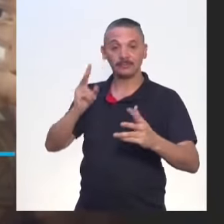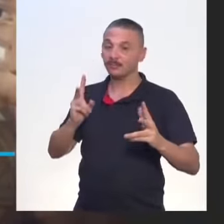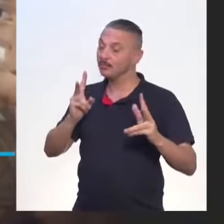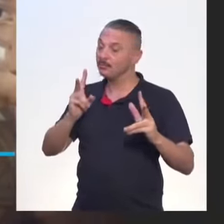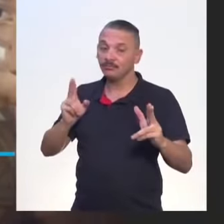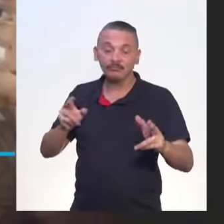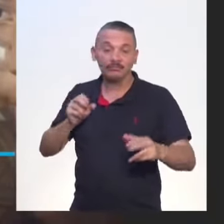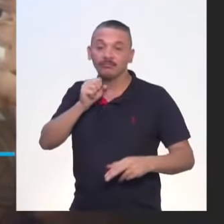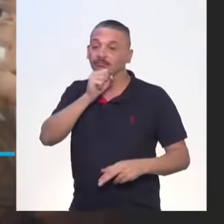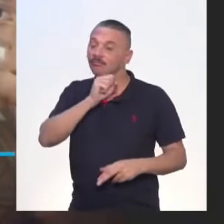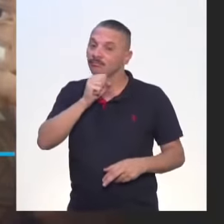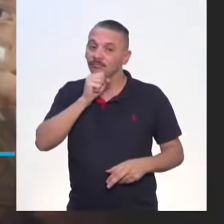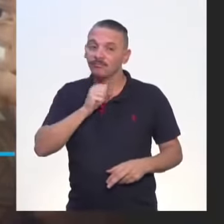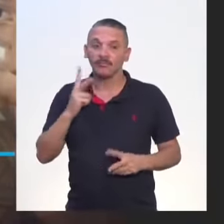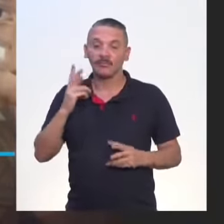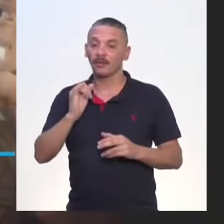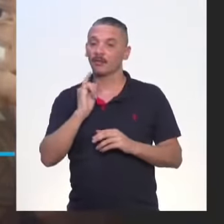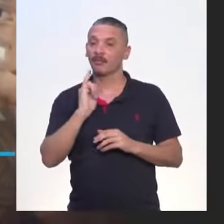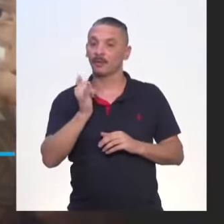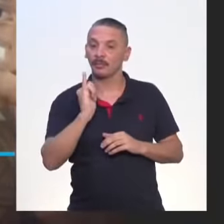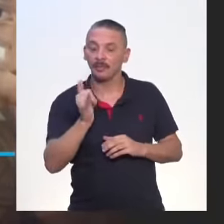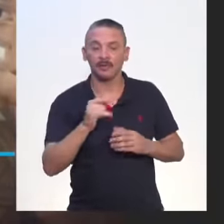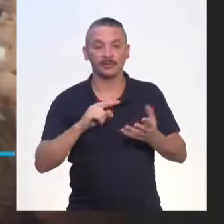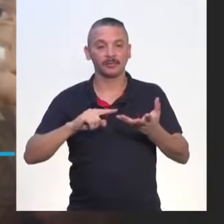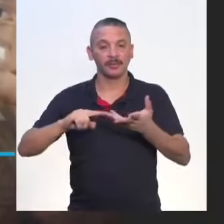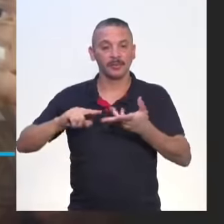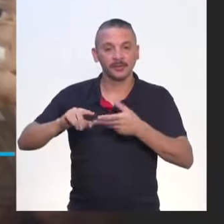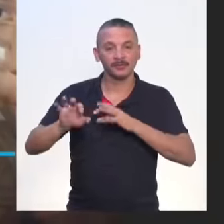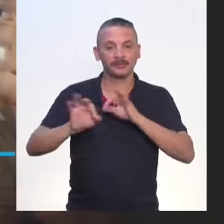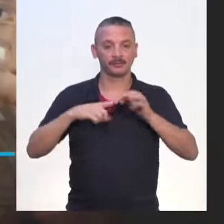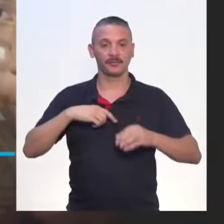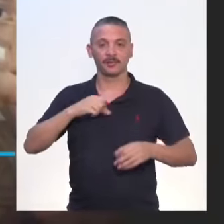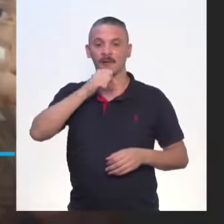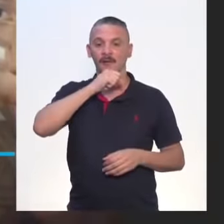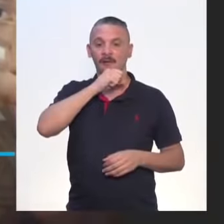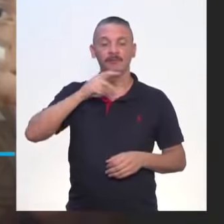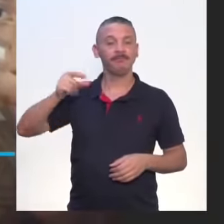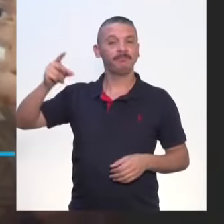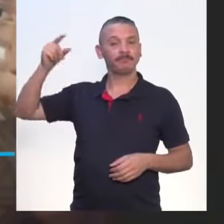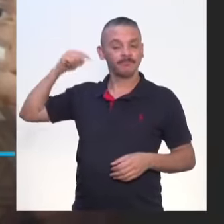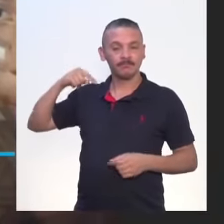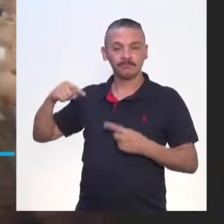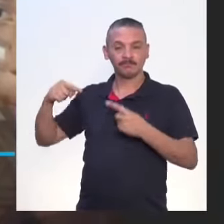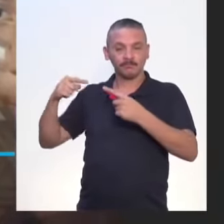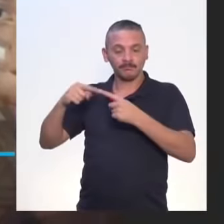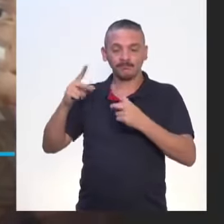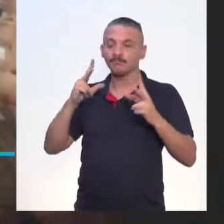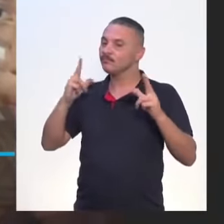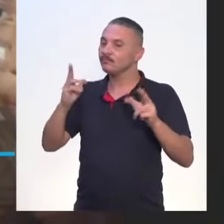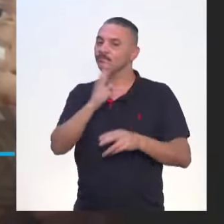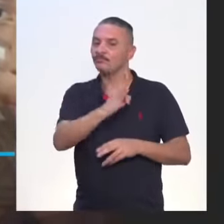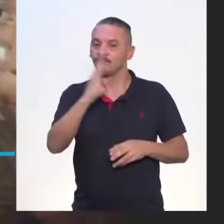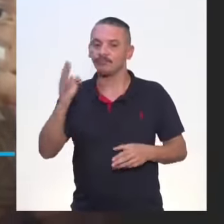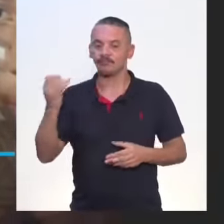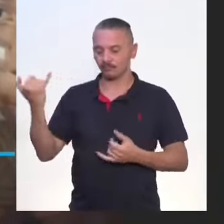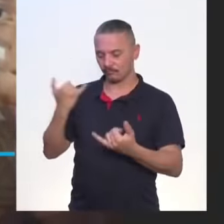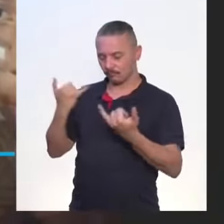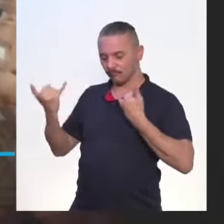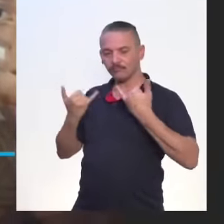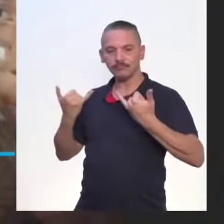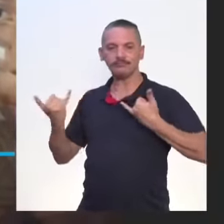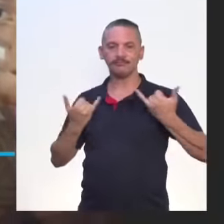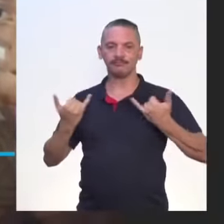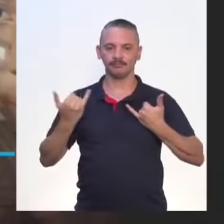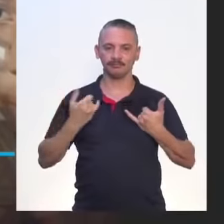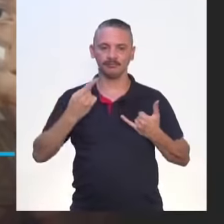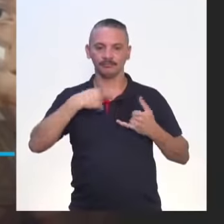conto, de um ensinamento, de um conselho. Os avós, eles servem muito como